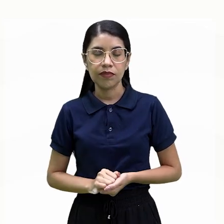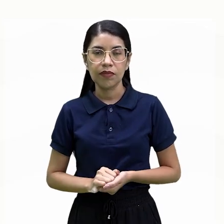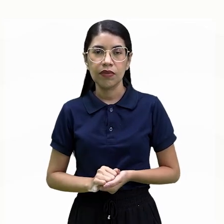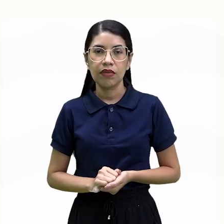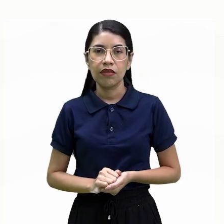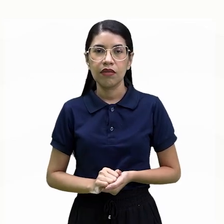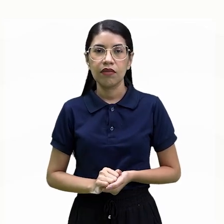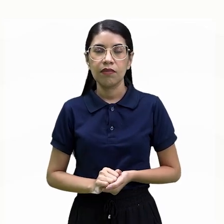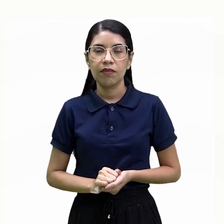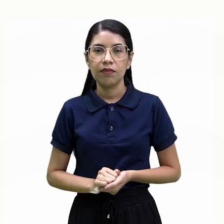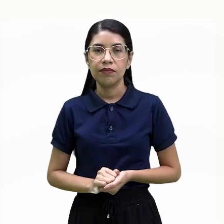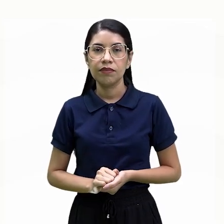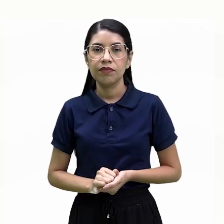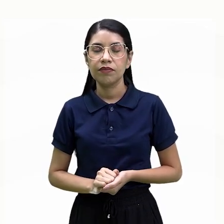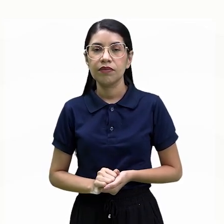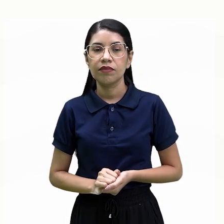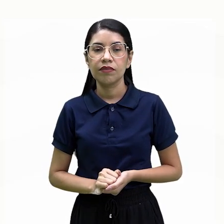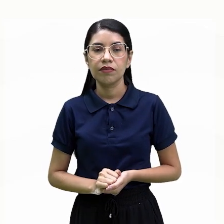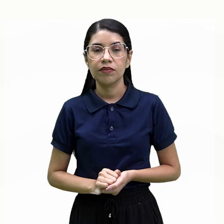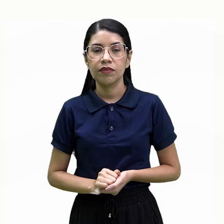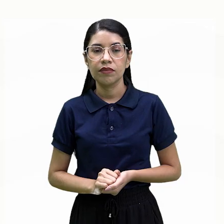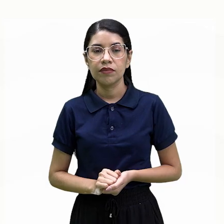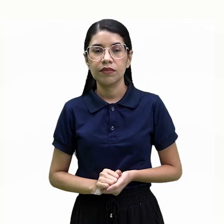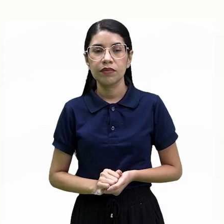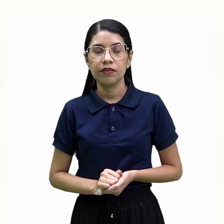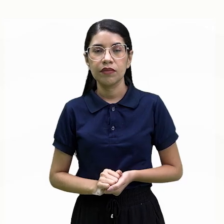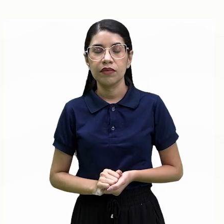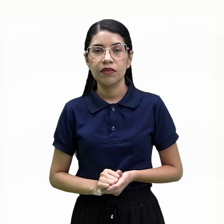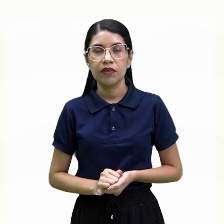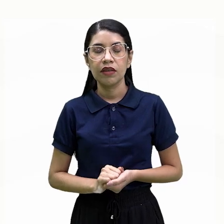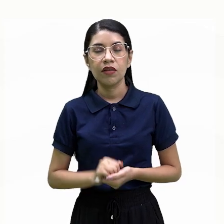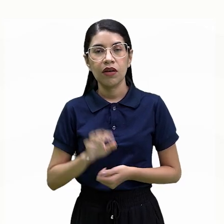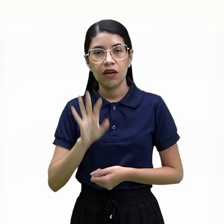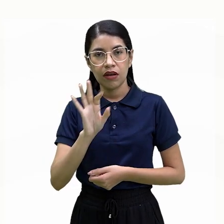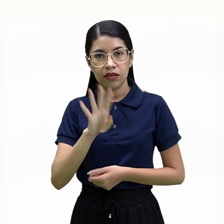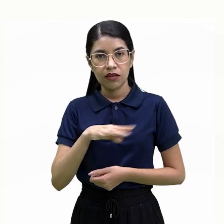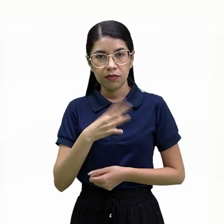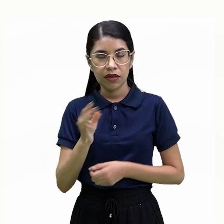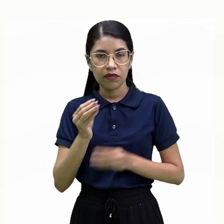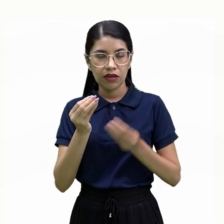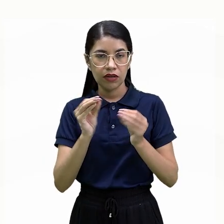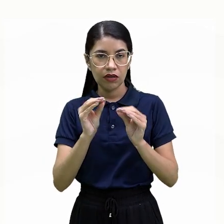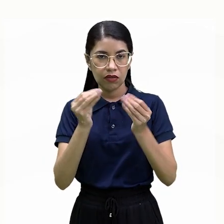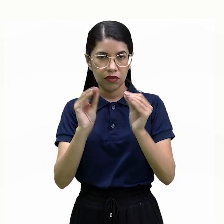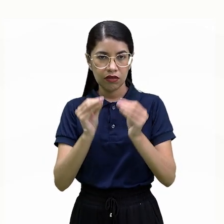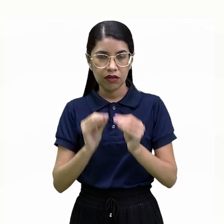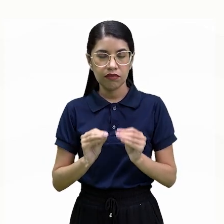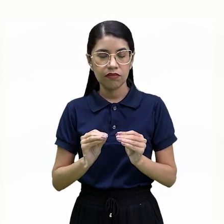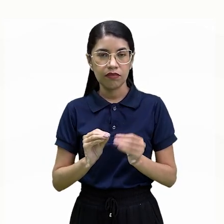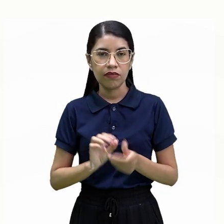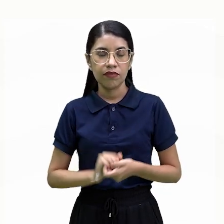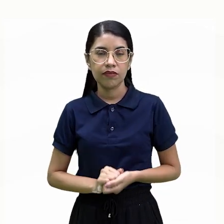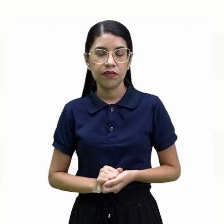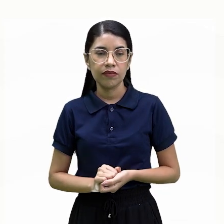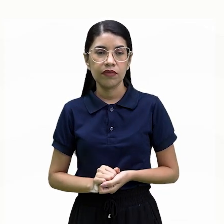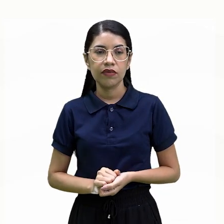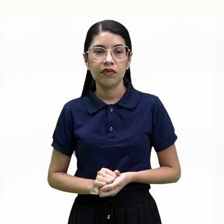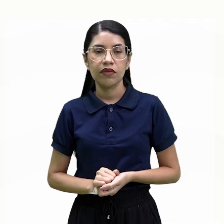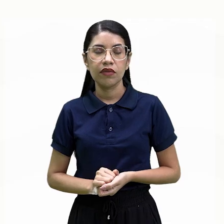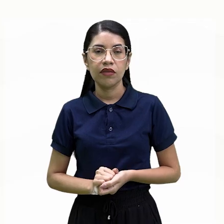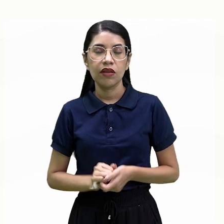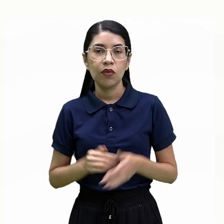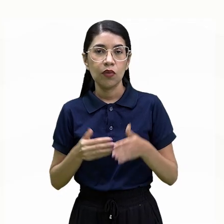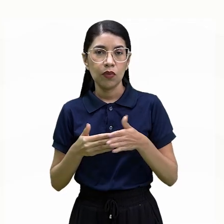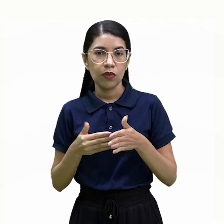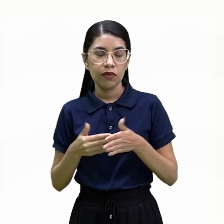essa foi a primeira ideia. Vamos preencher a nossa tabela agora. Ó. Então, eu vou usar como